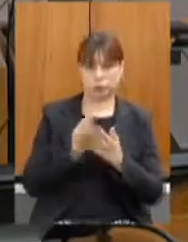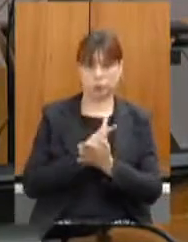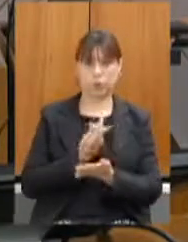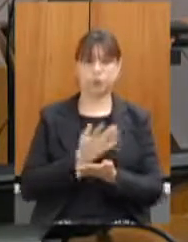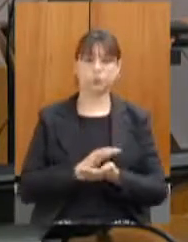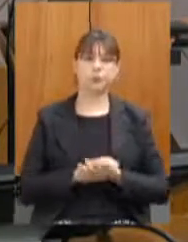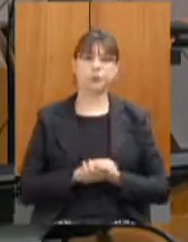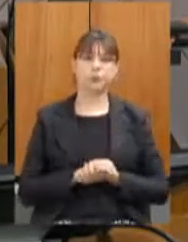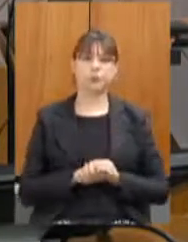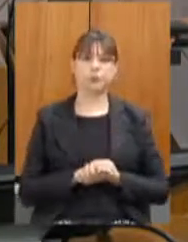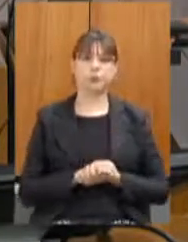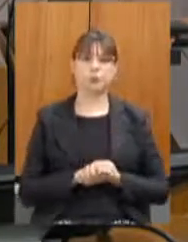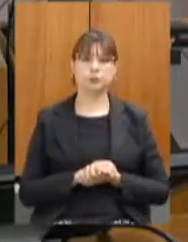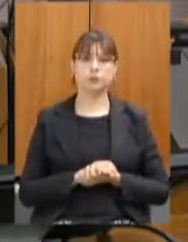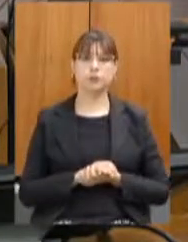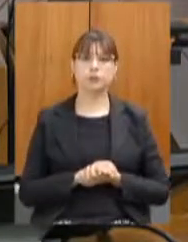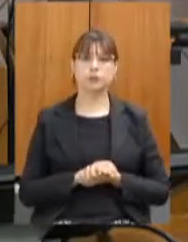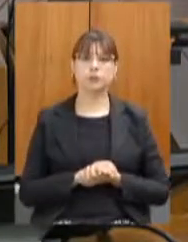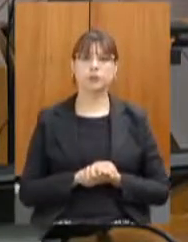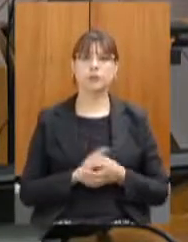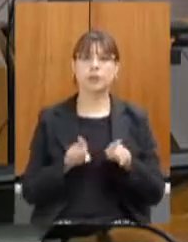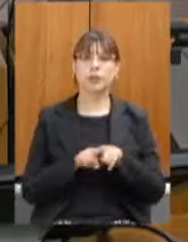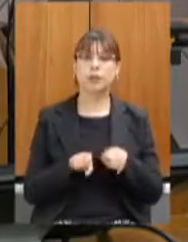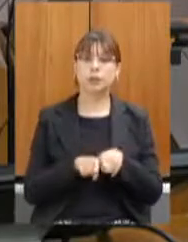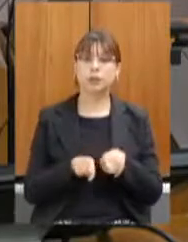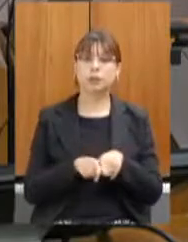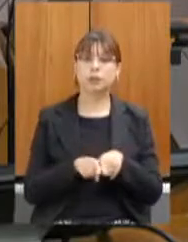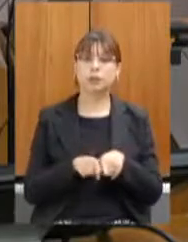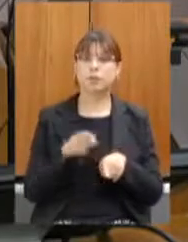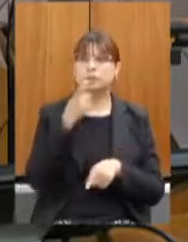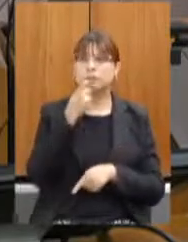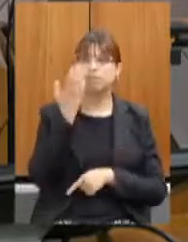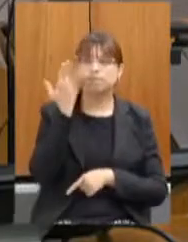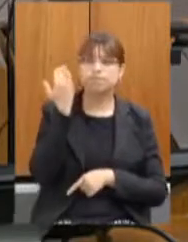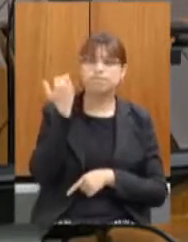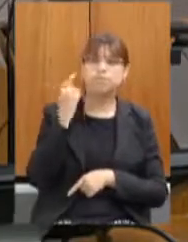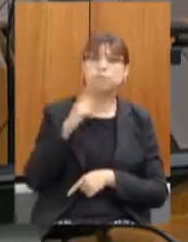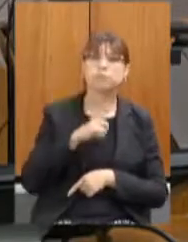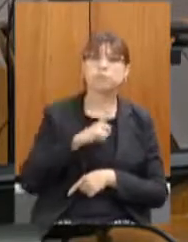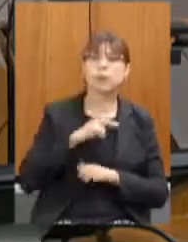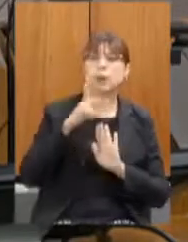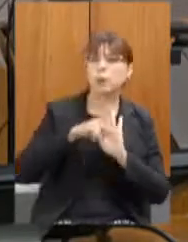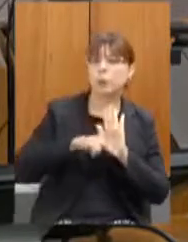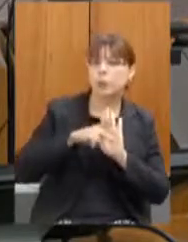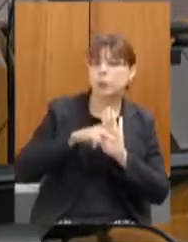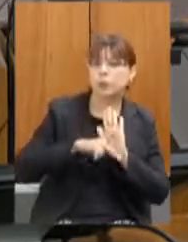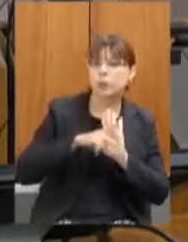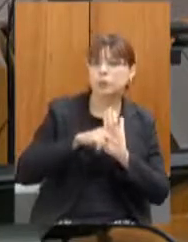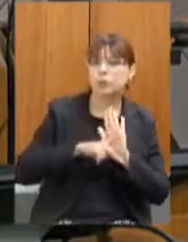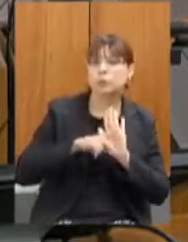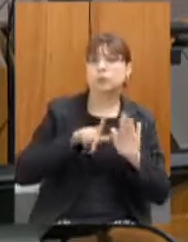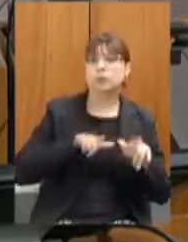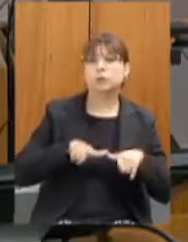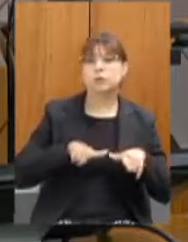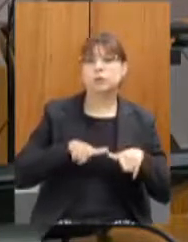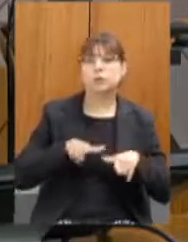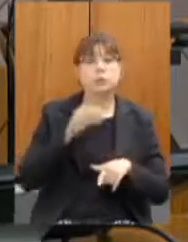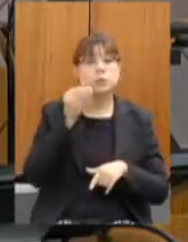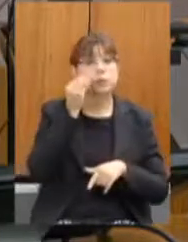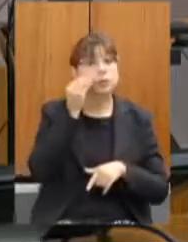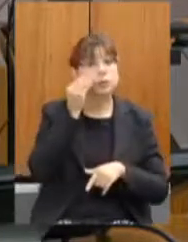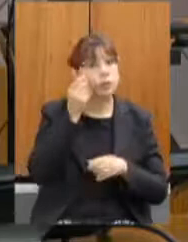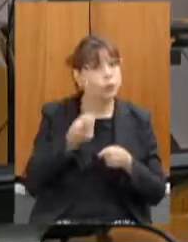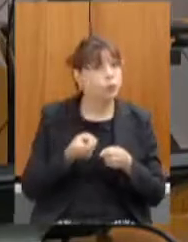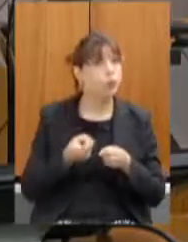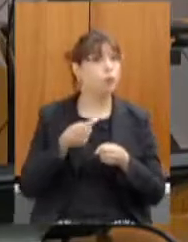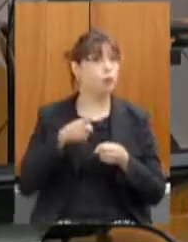ah e também nós tivemos agora recentemente projetos e ações com o objetivo de retomar as ações cortineiros